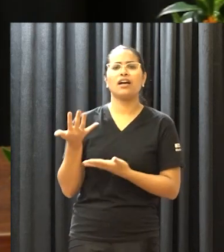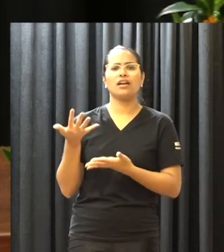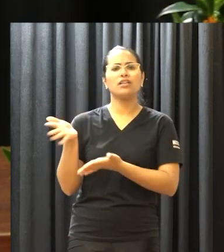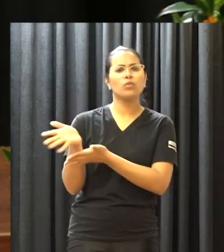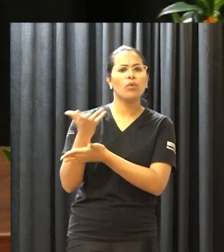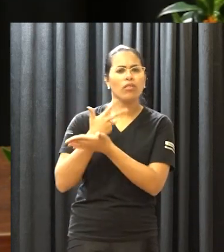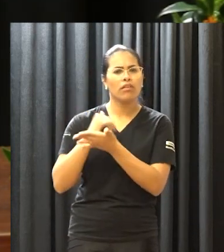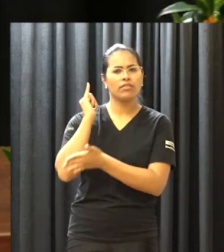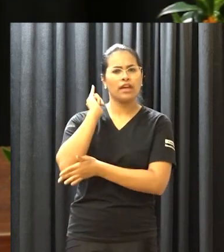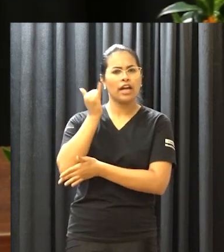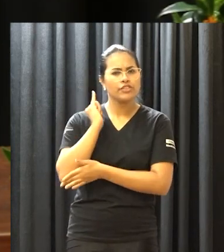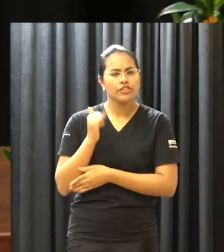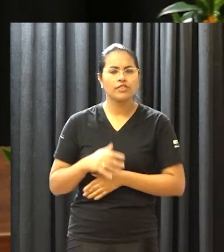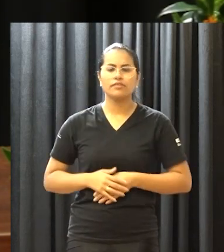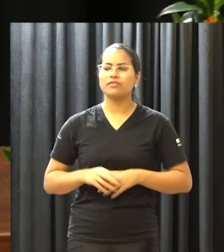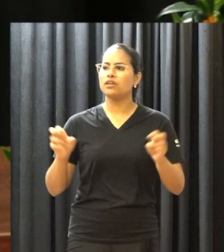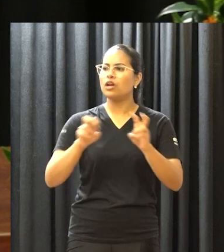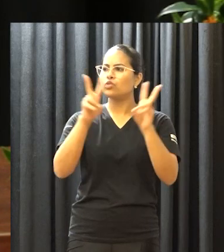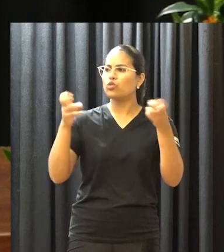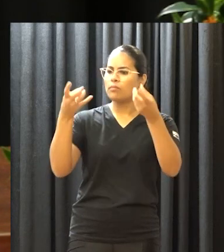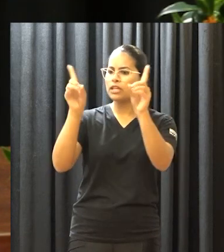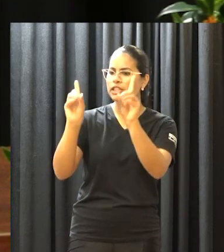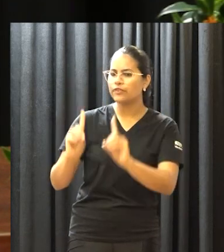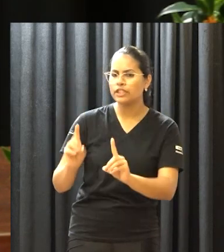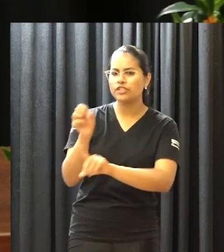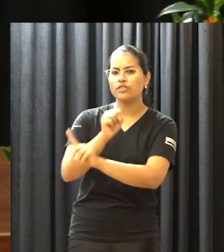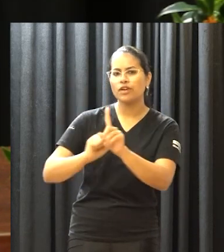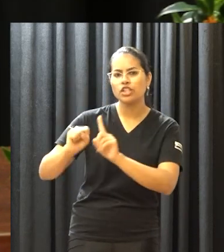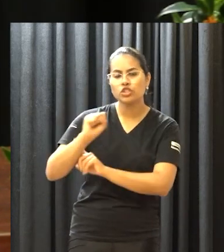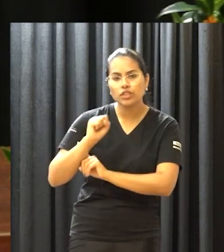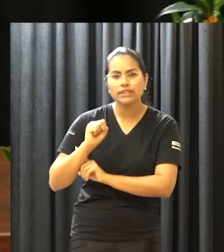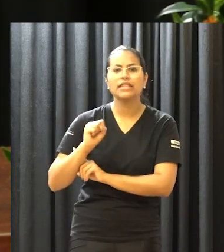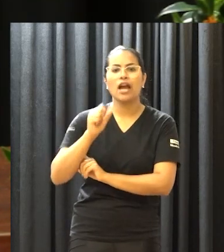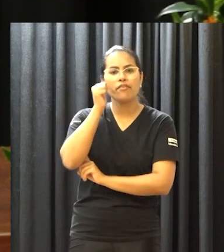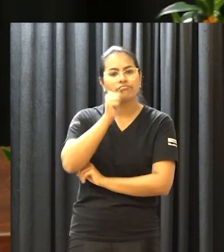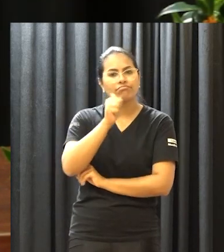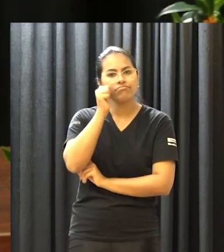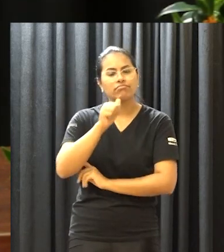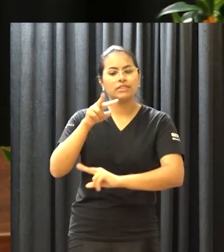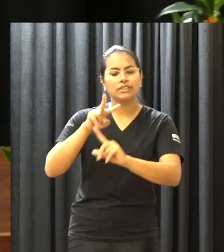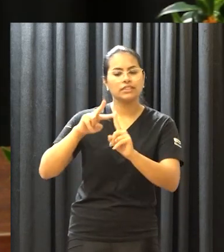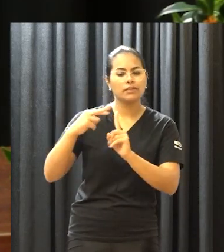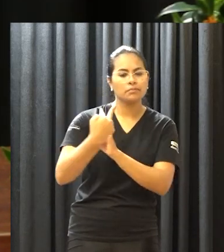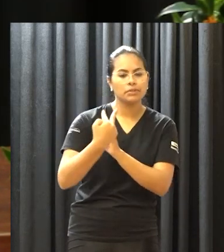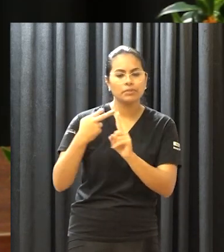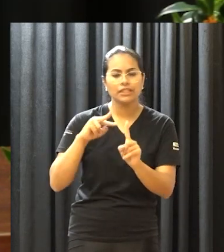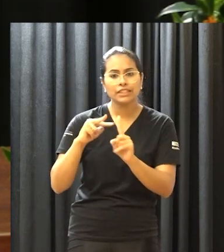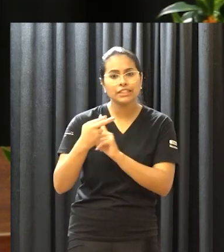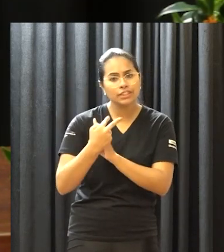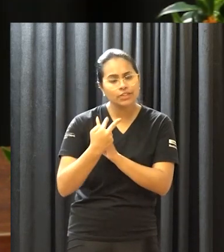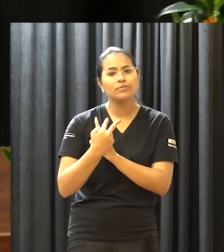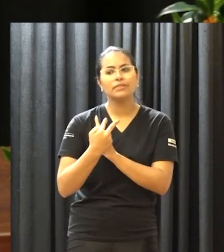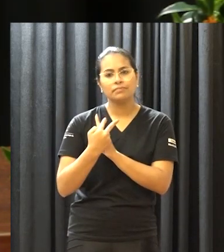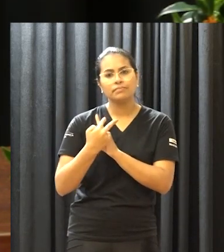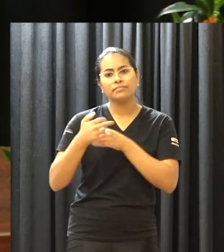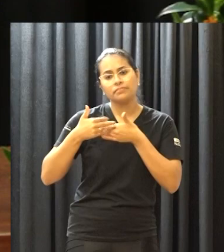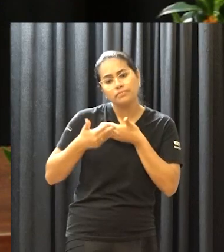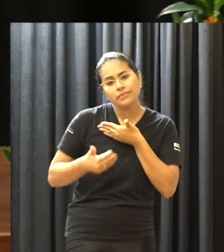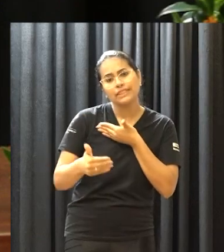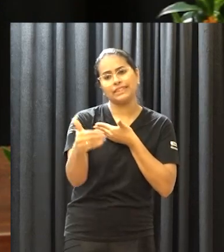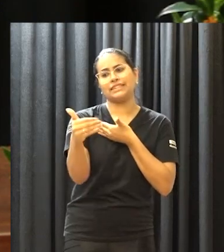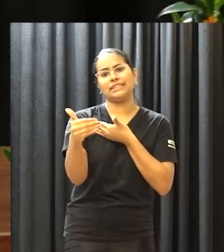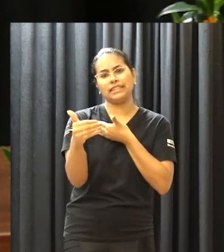narrativas, sobre a deficiência, modelo social e a perspectiva feminista. E, para seguir, o Perceber Sem Ver,